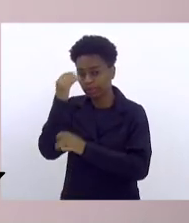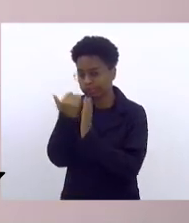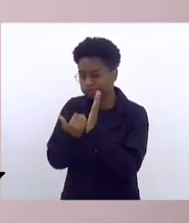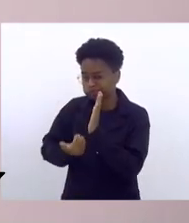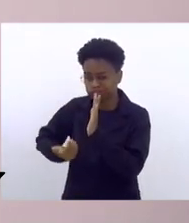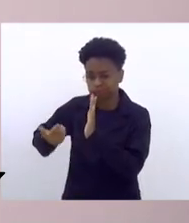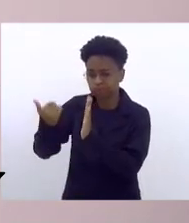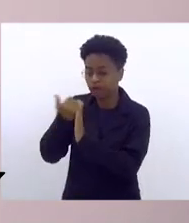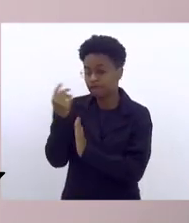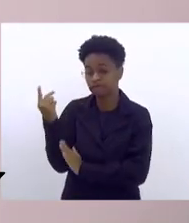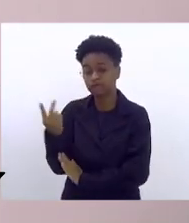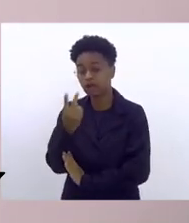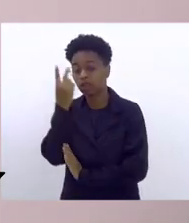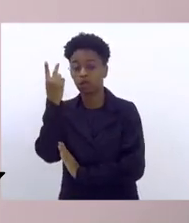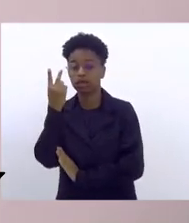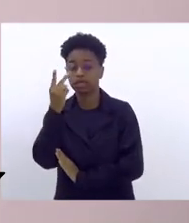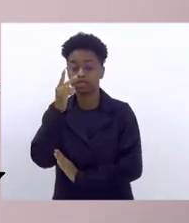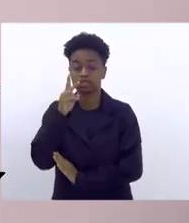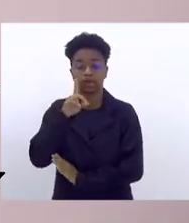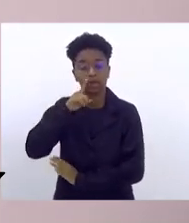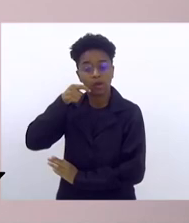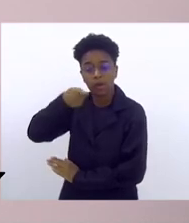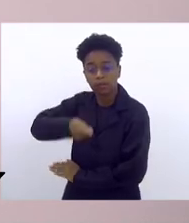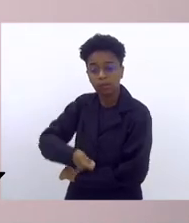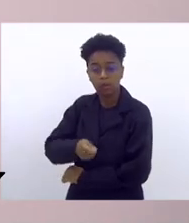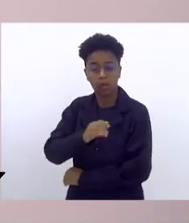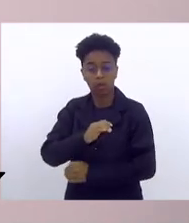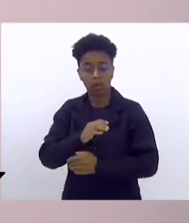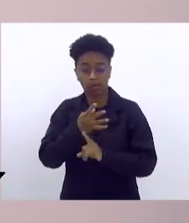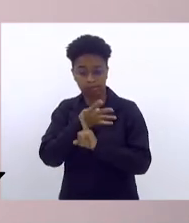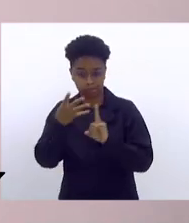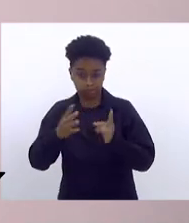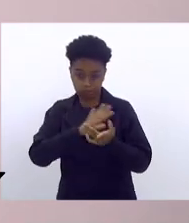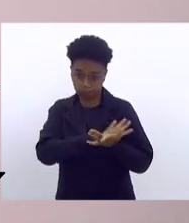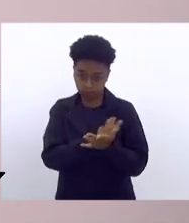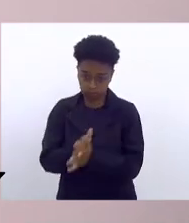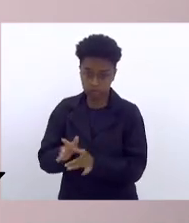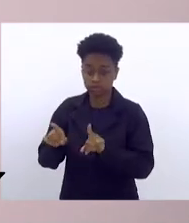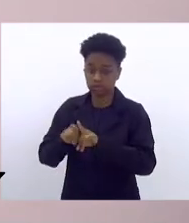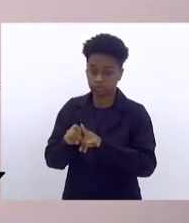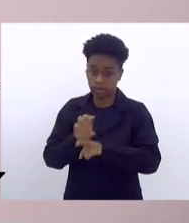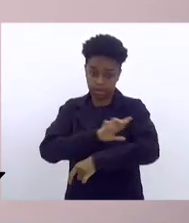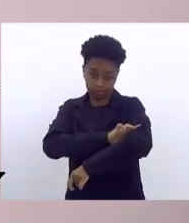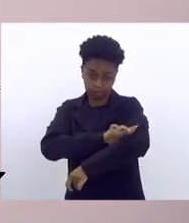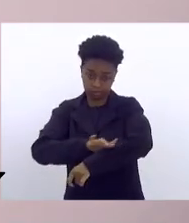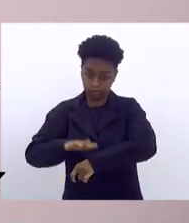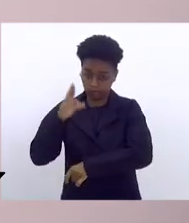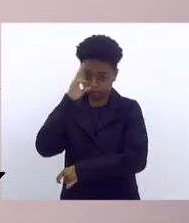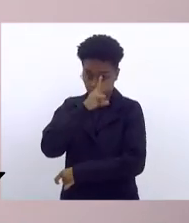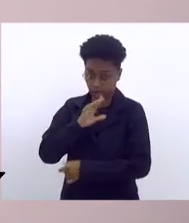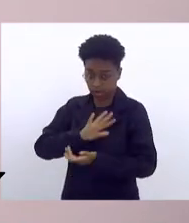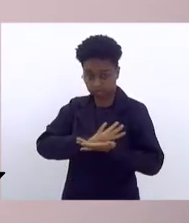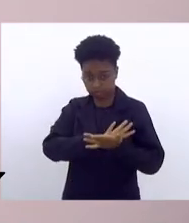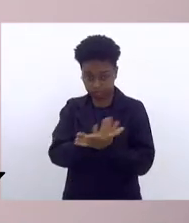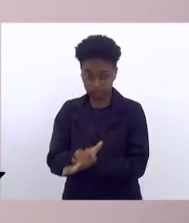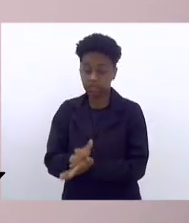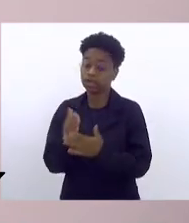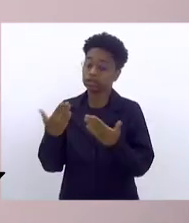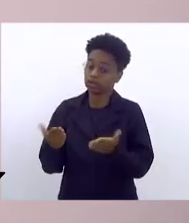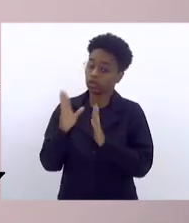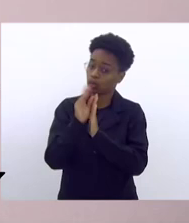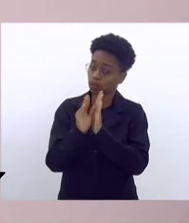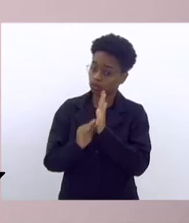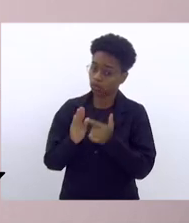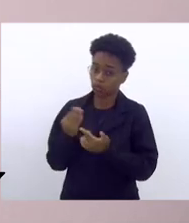a misoginia a homofobia o racismo e pelo conteúdo que postam nas redes sociais são